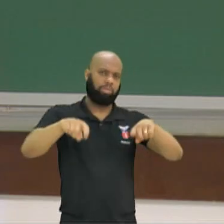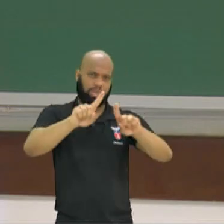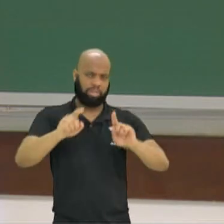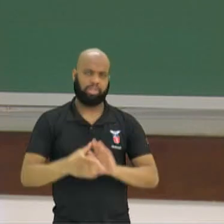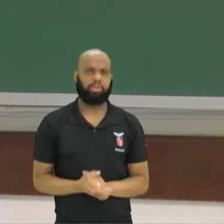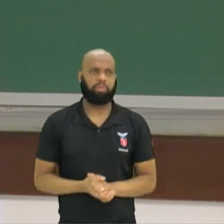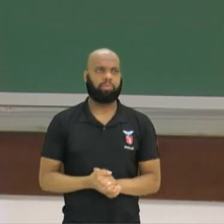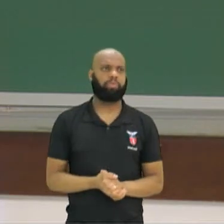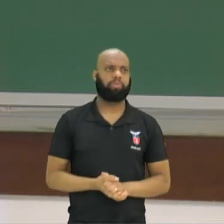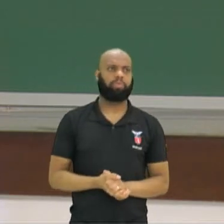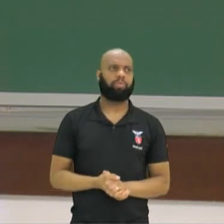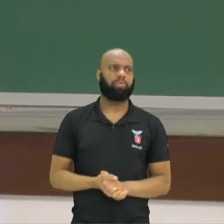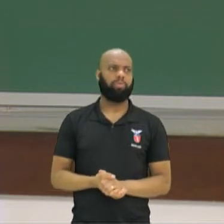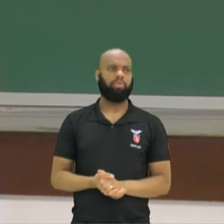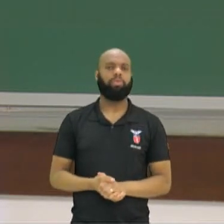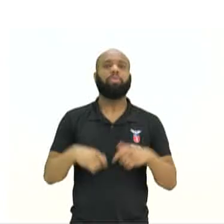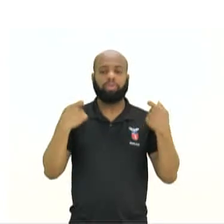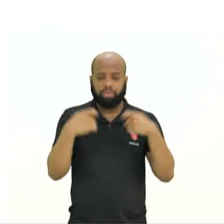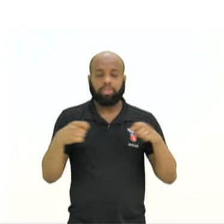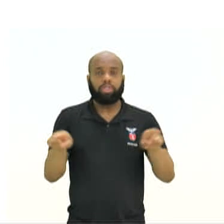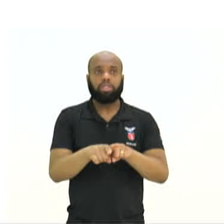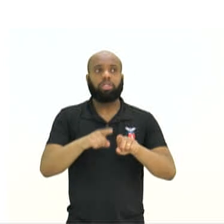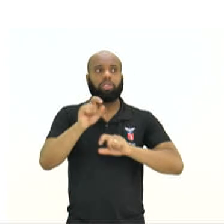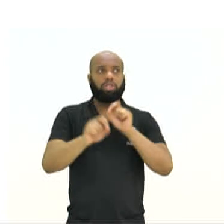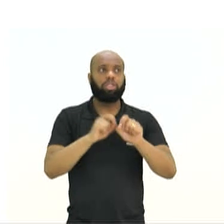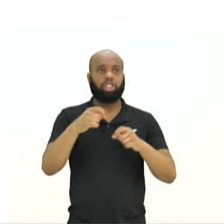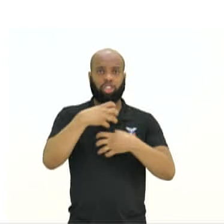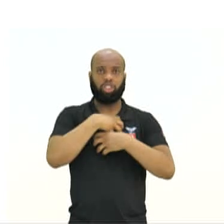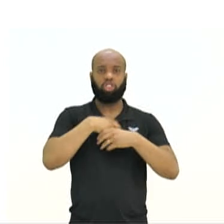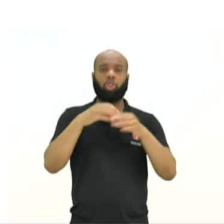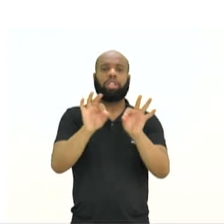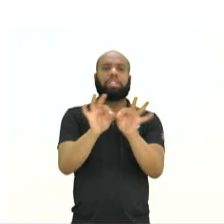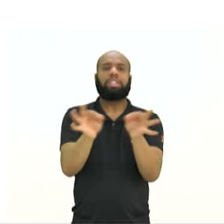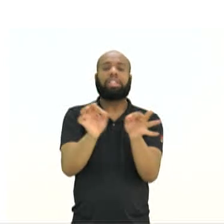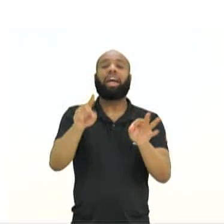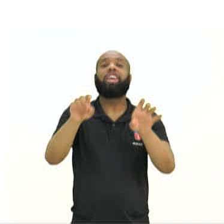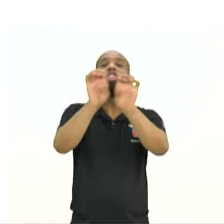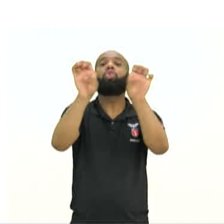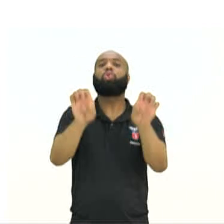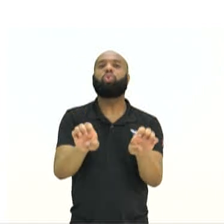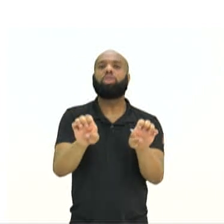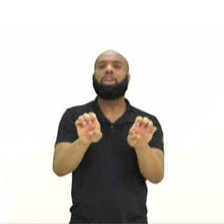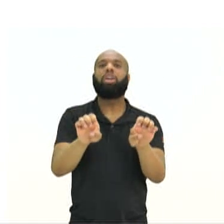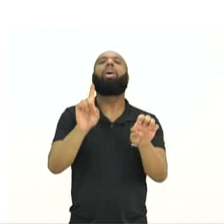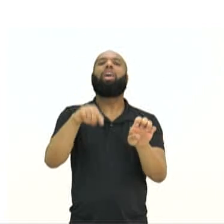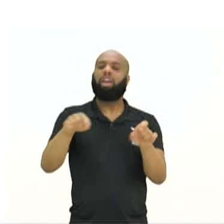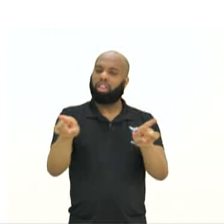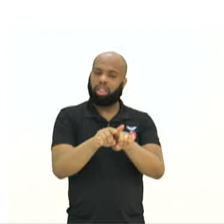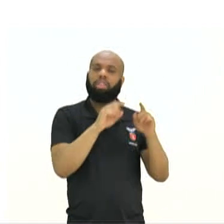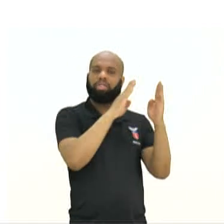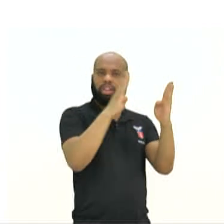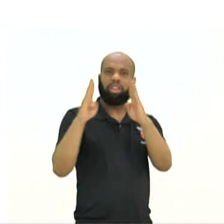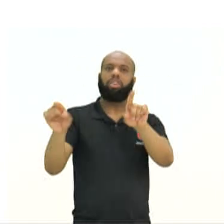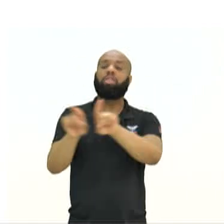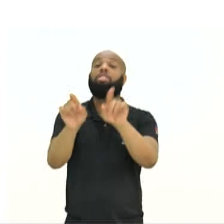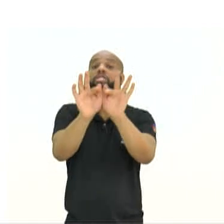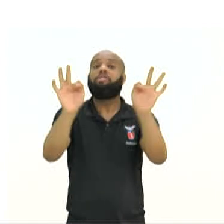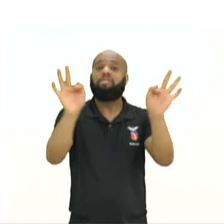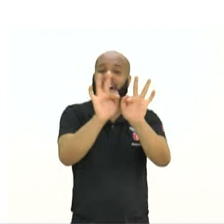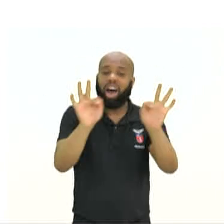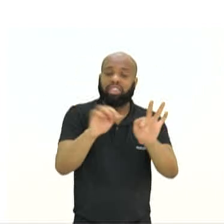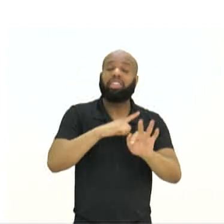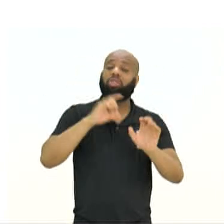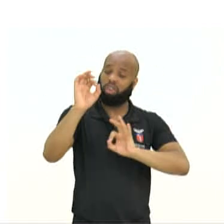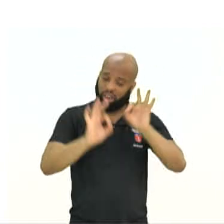vocês. Bom, preciso de construções sintáticas organizadas. Organizar essas construções, esses períodos, essas orações, precisam